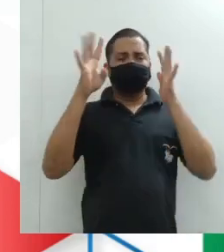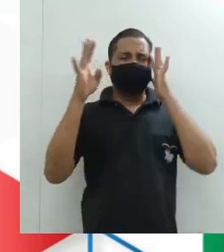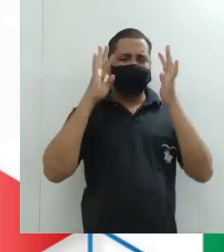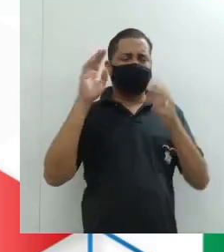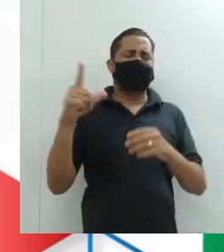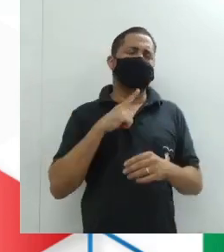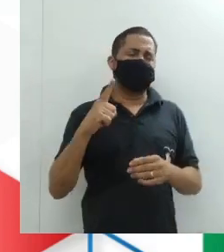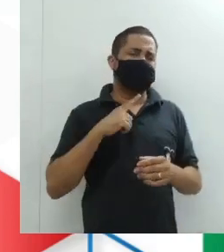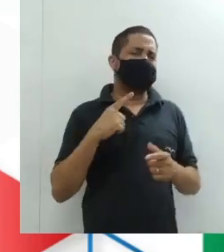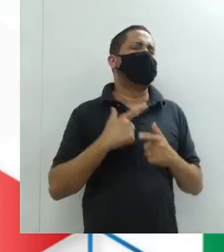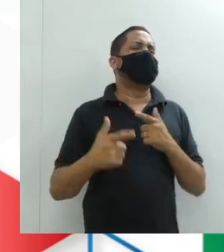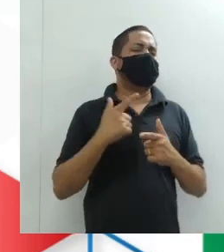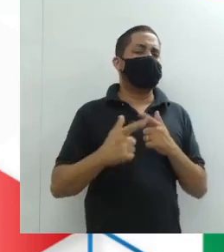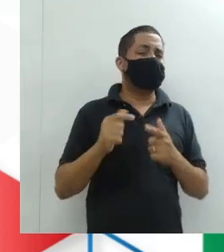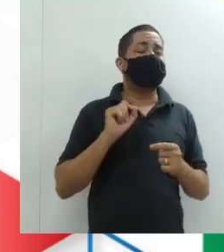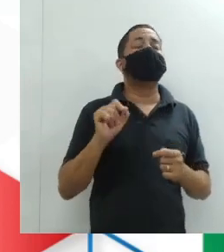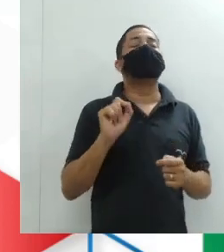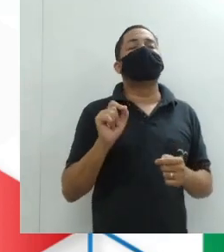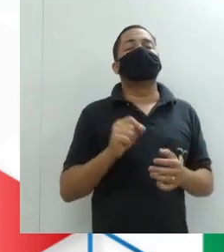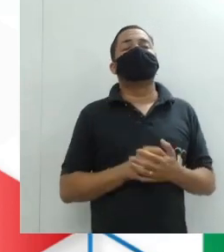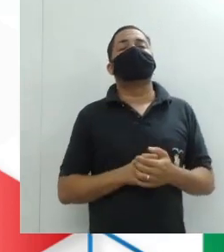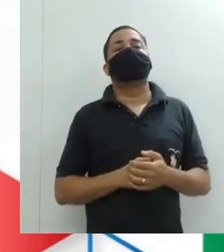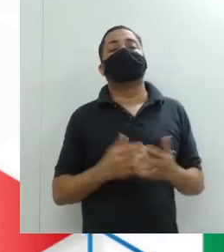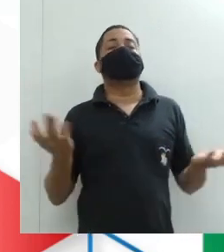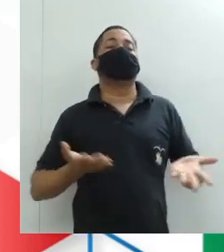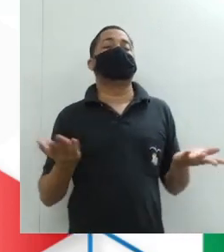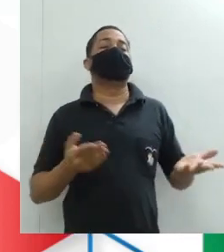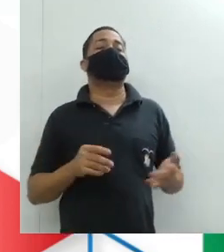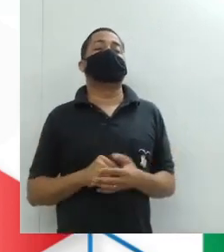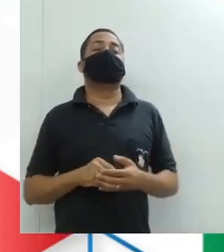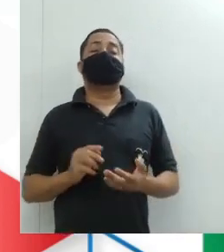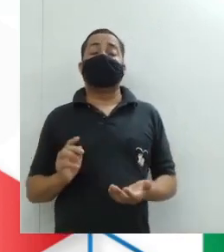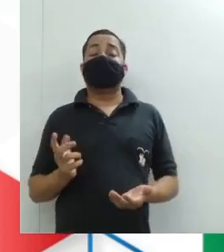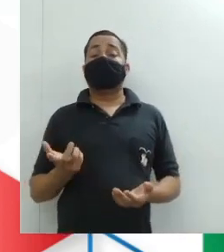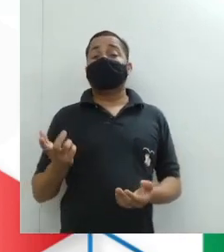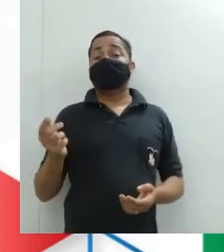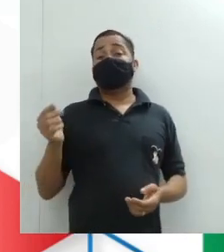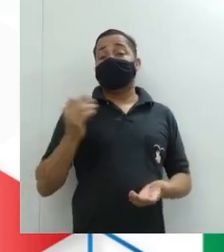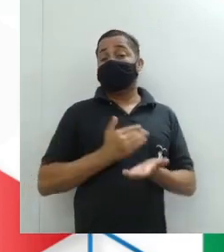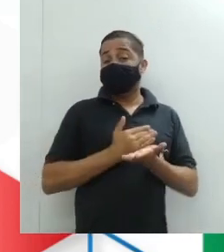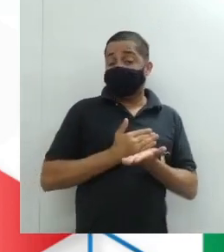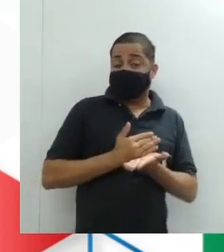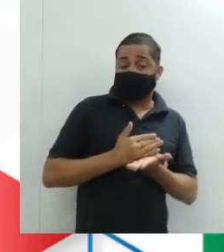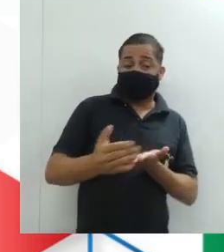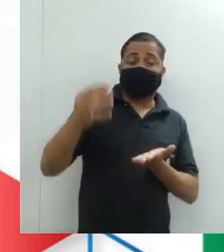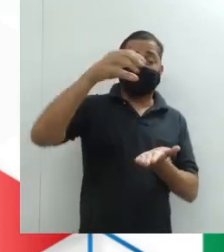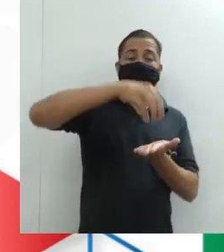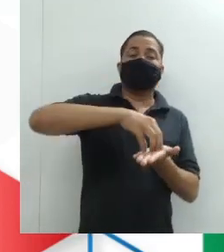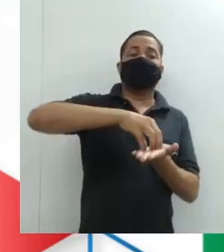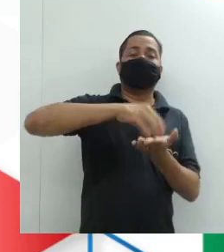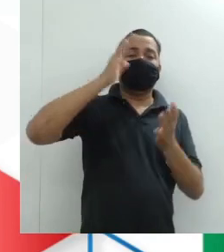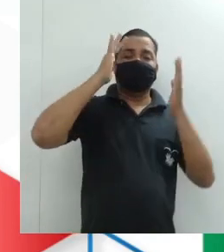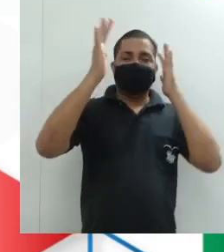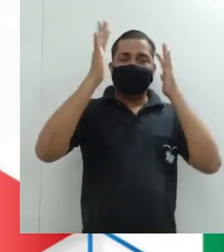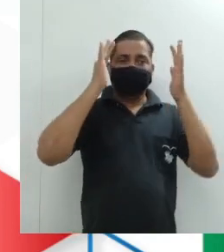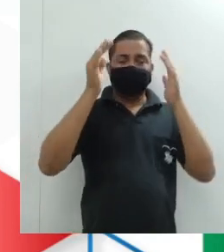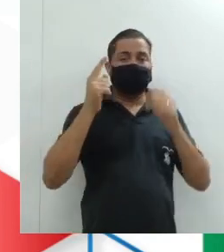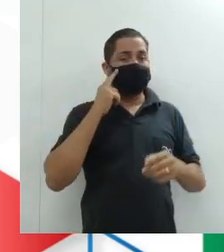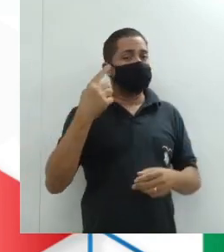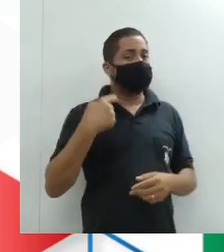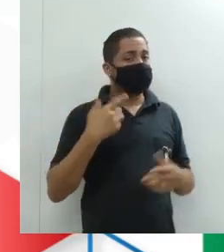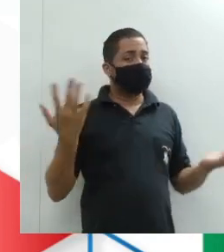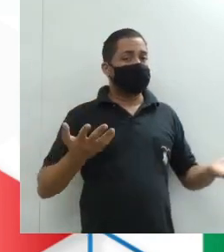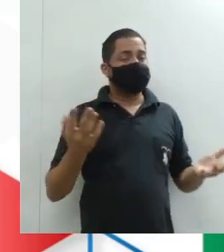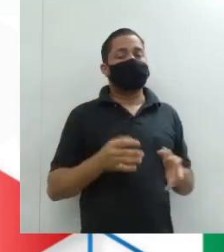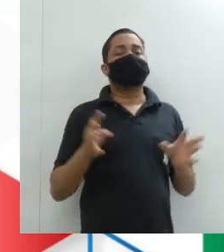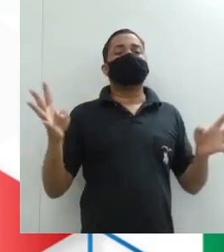Uma problematização da realidade. É o ponto central e motor da filosofia. Olhando para mim agora,